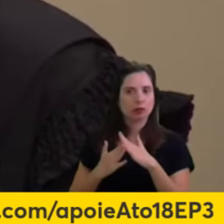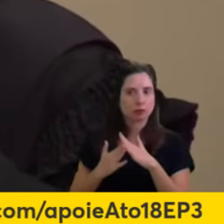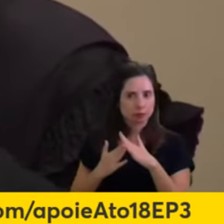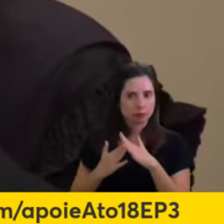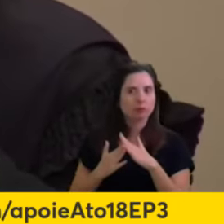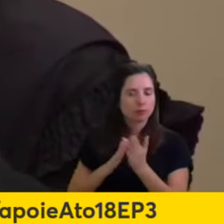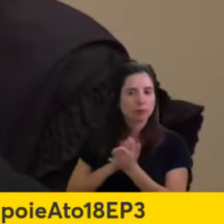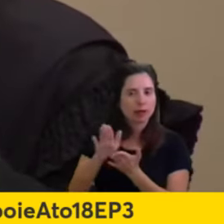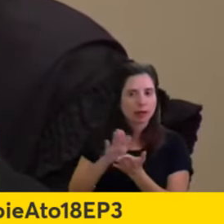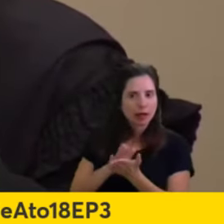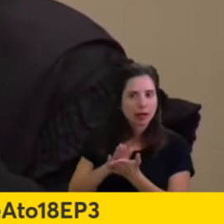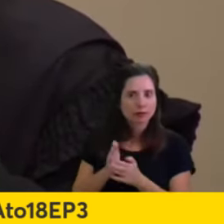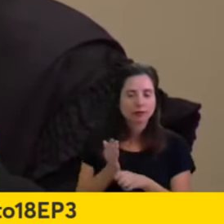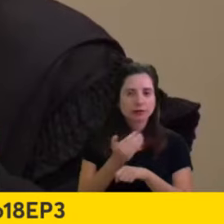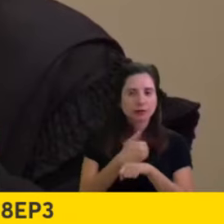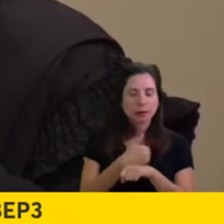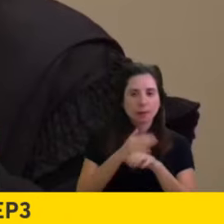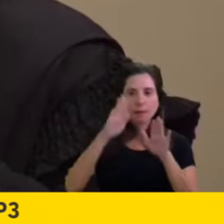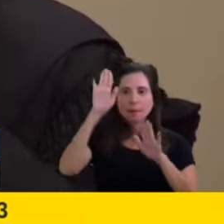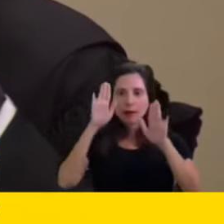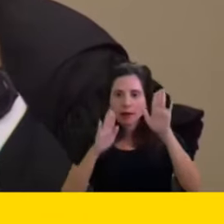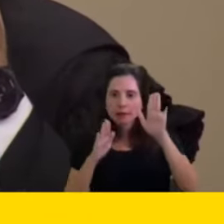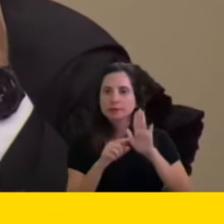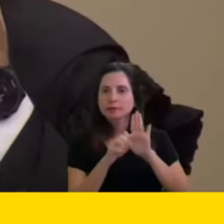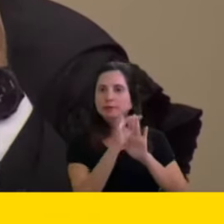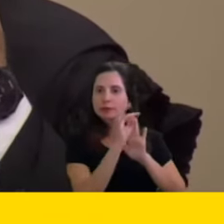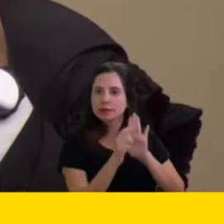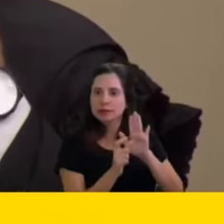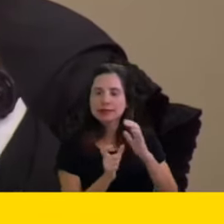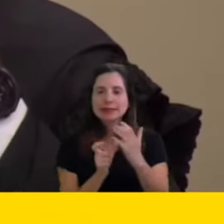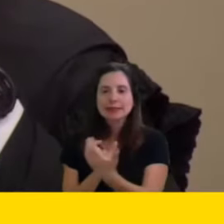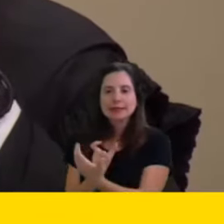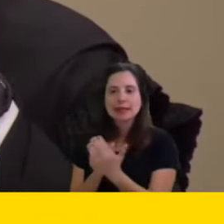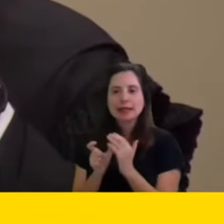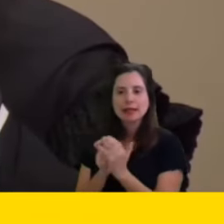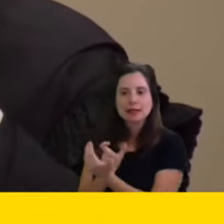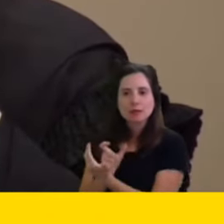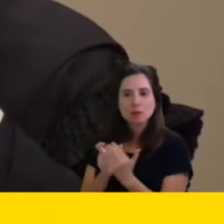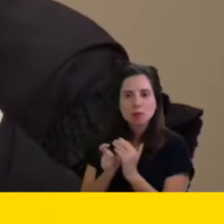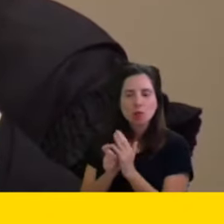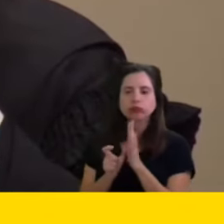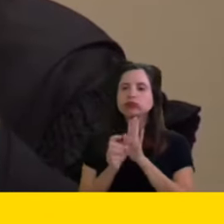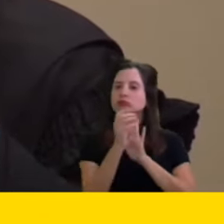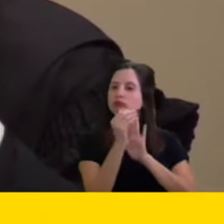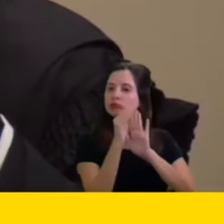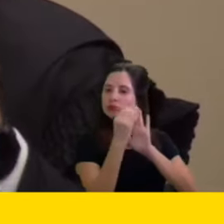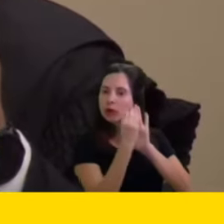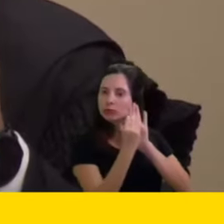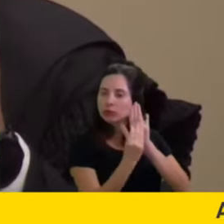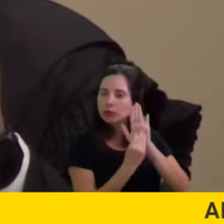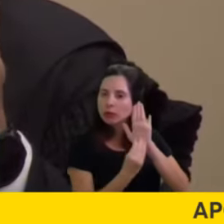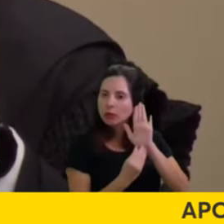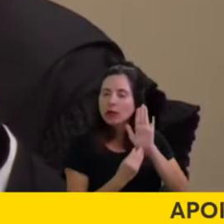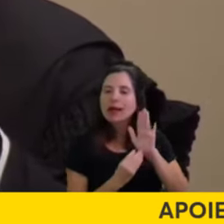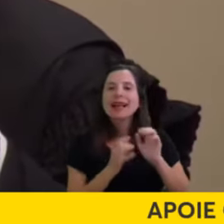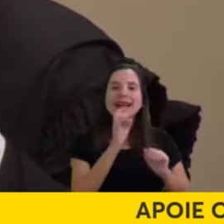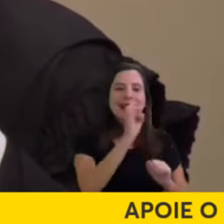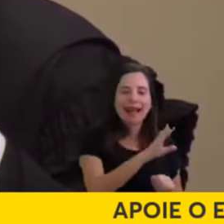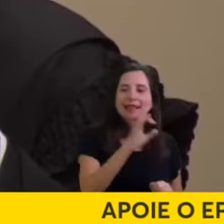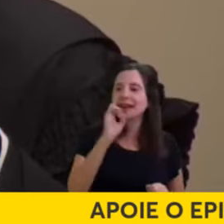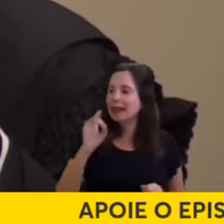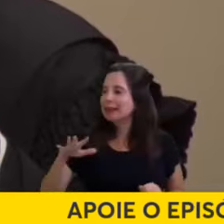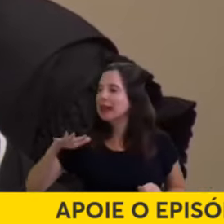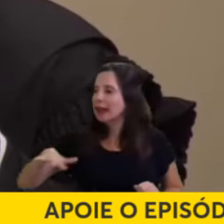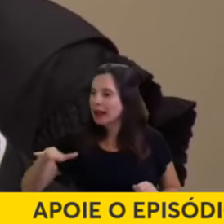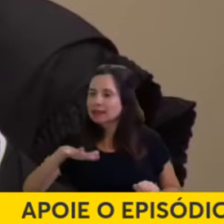desbastar ess esse tema Há quem sustente que a solução passe pelo limite de gastos da campanha para cada cargo disputa